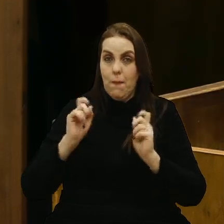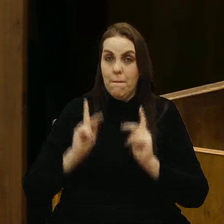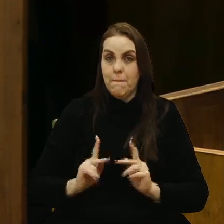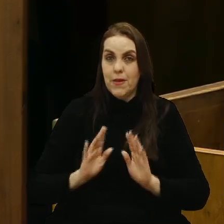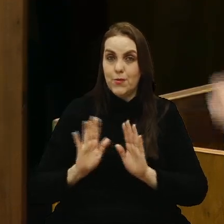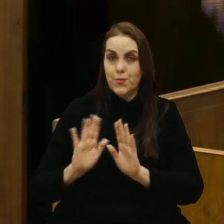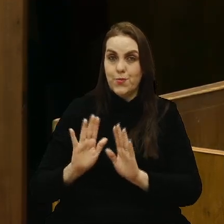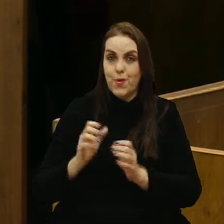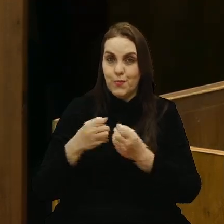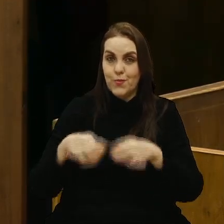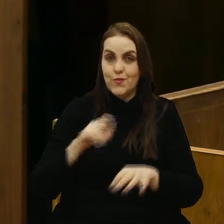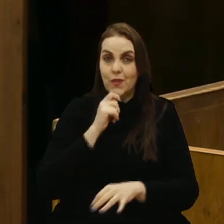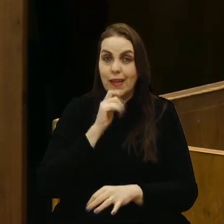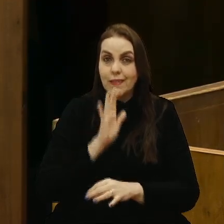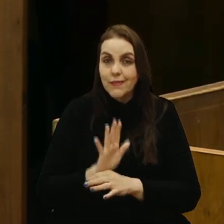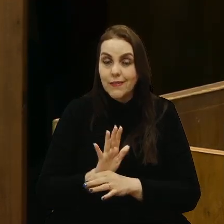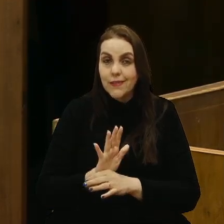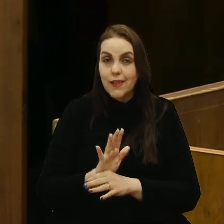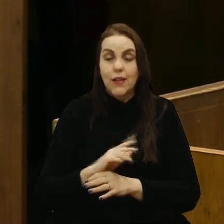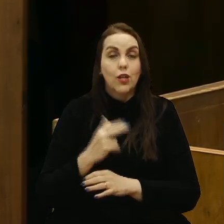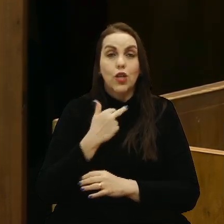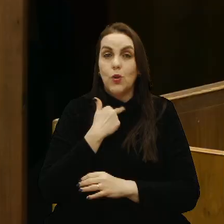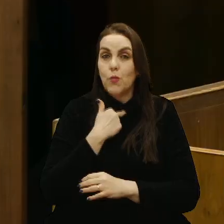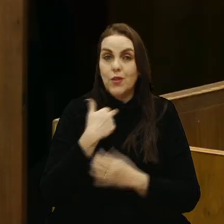conceber é, podendo